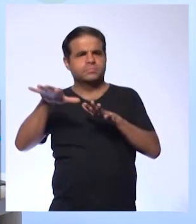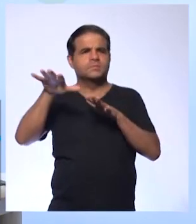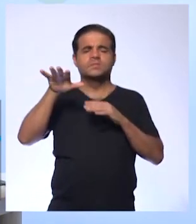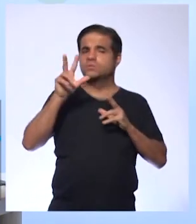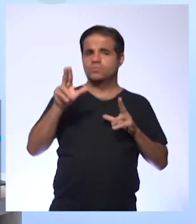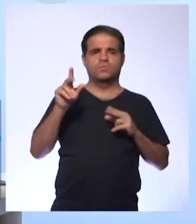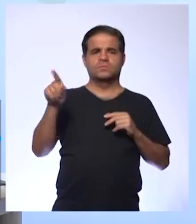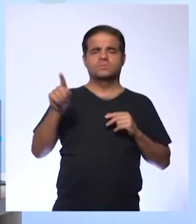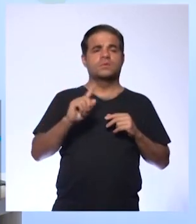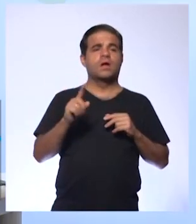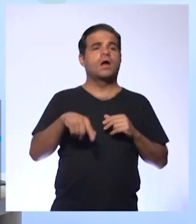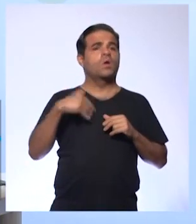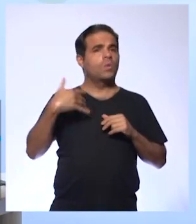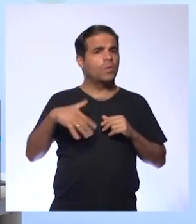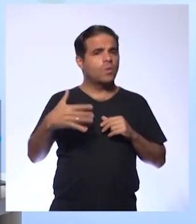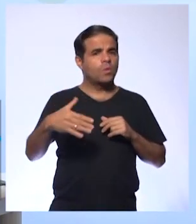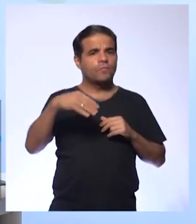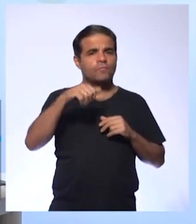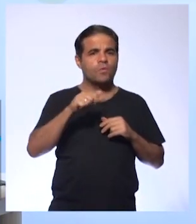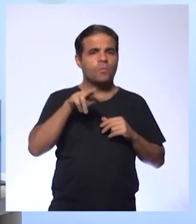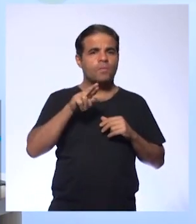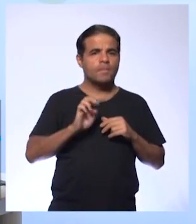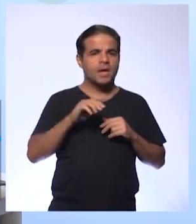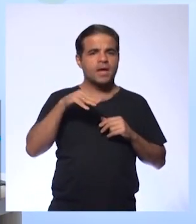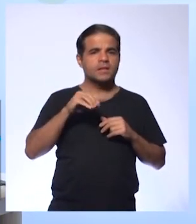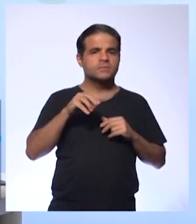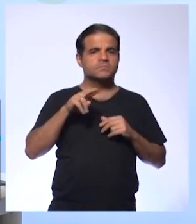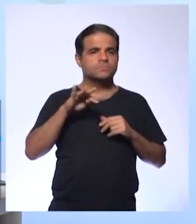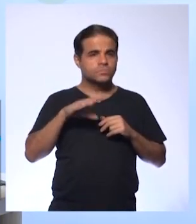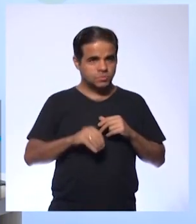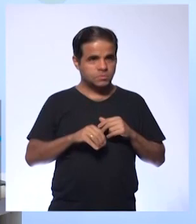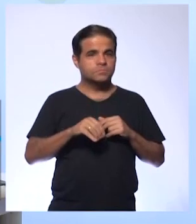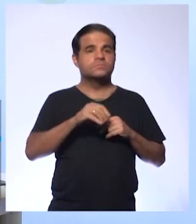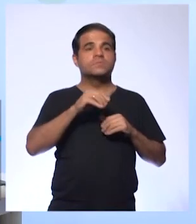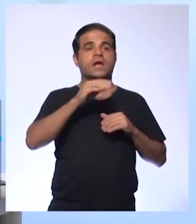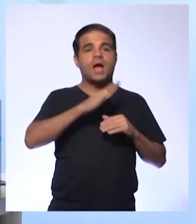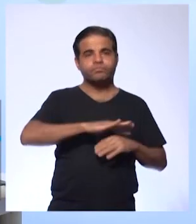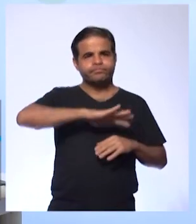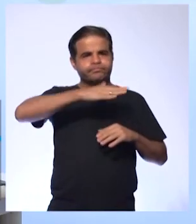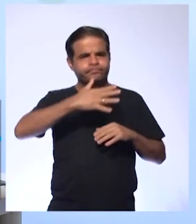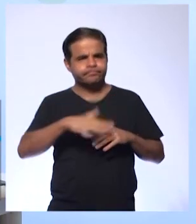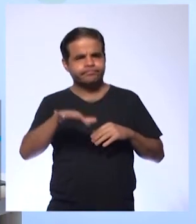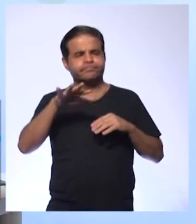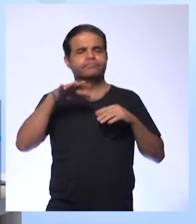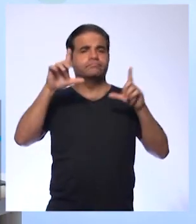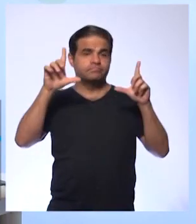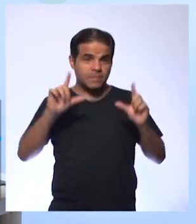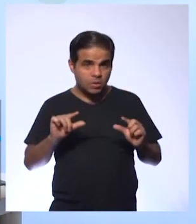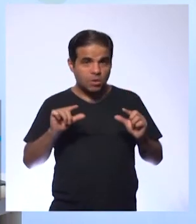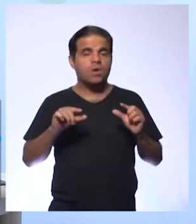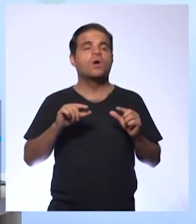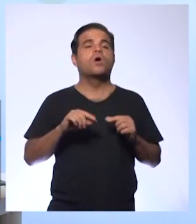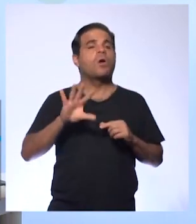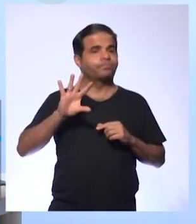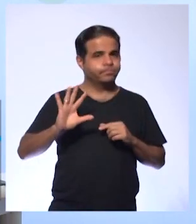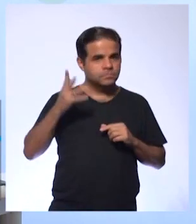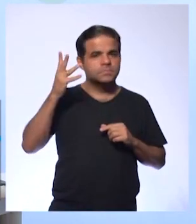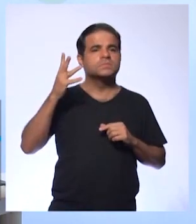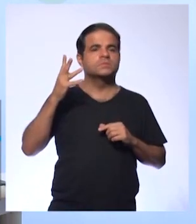proporções aí, mas foi um maremoto, tá? Que aí as ondas são menores, tá? Mas...